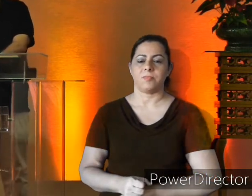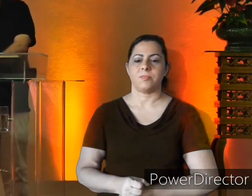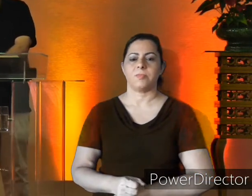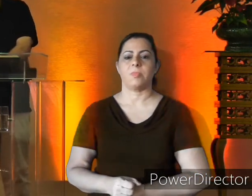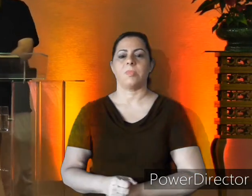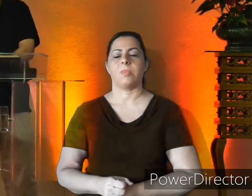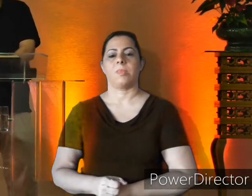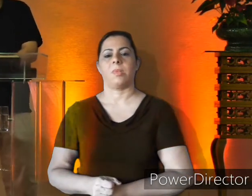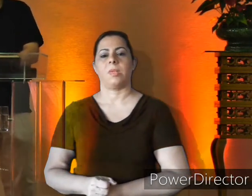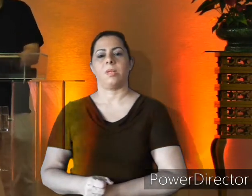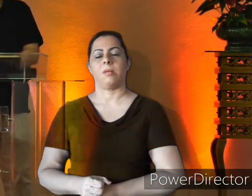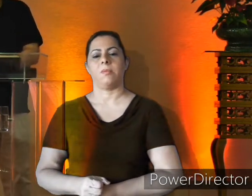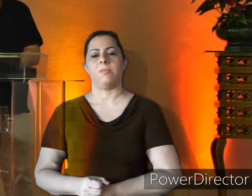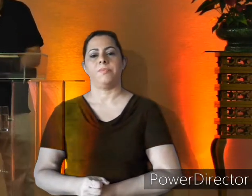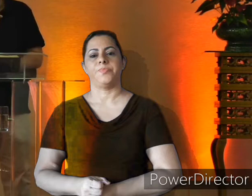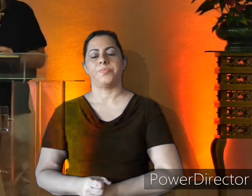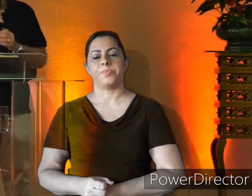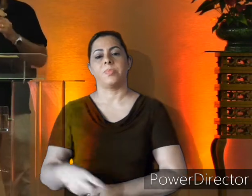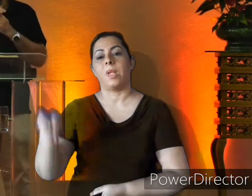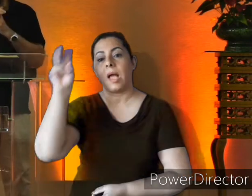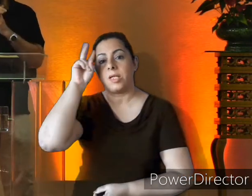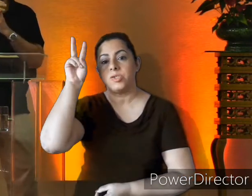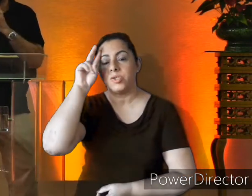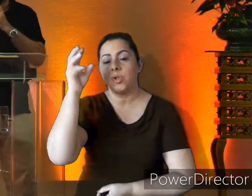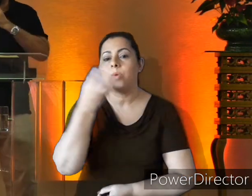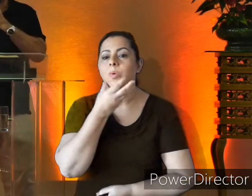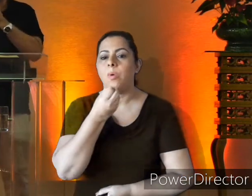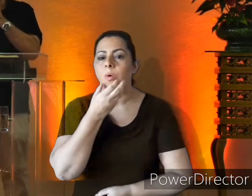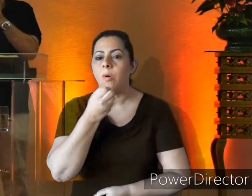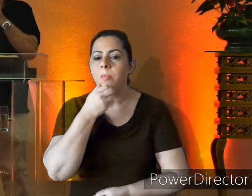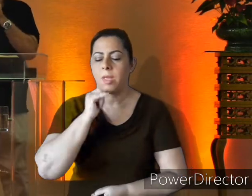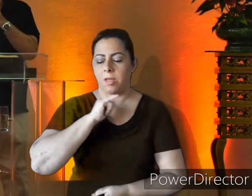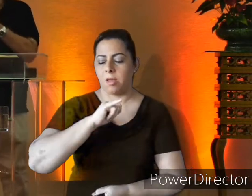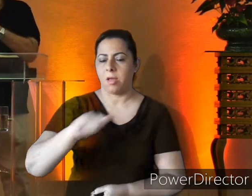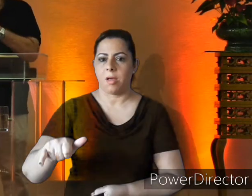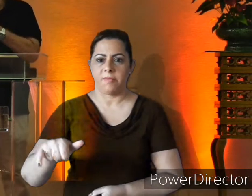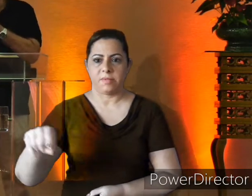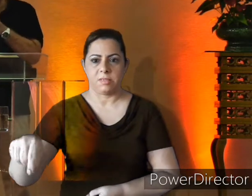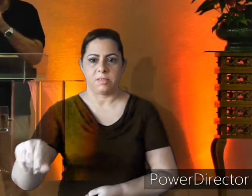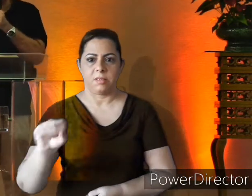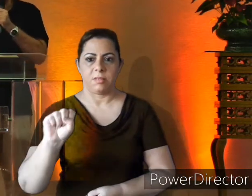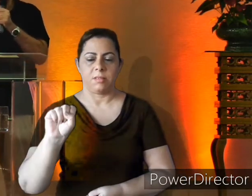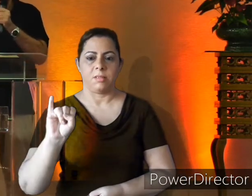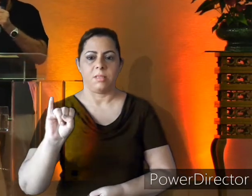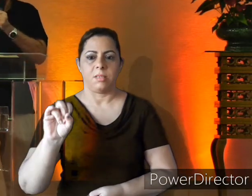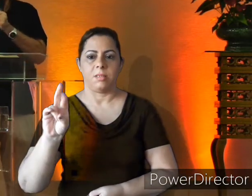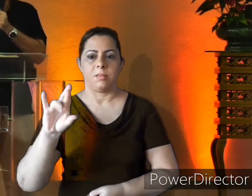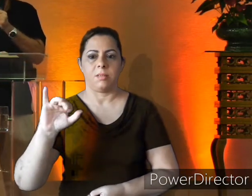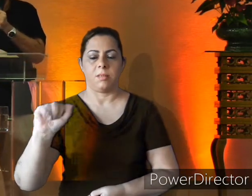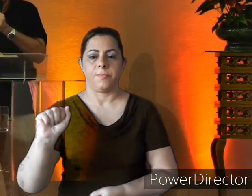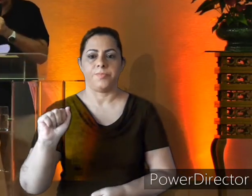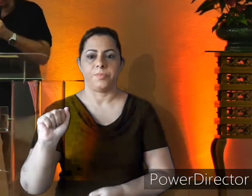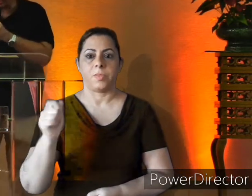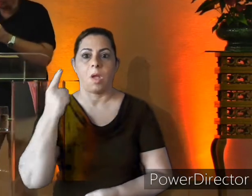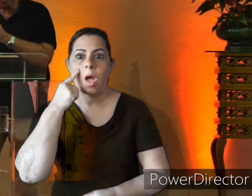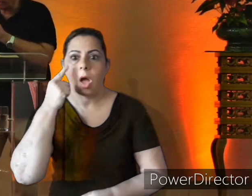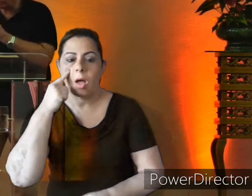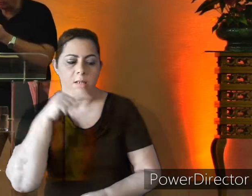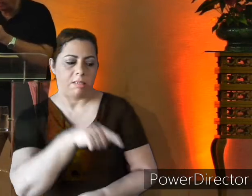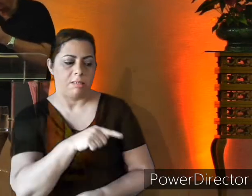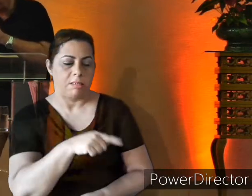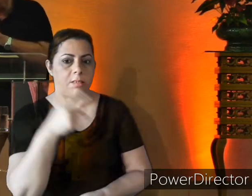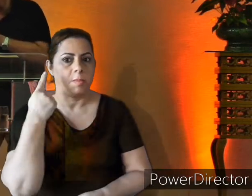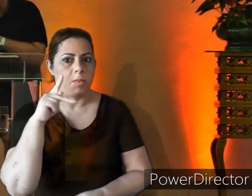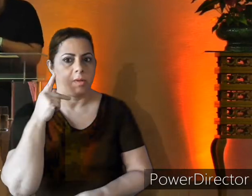o profeta Eliseu estava, ele mandou um grande exército. Ele não mandou apenas meia dúzia de homens. Você acabou